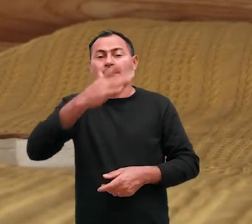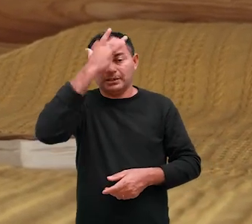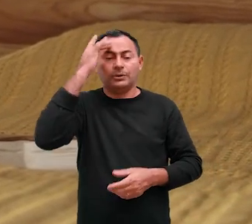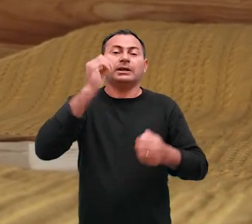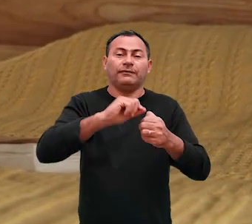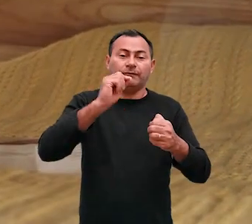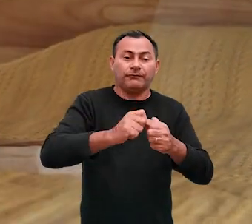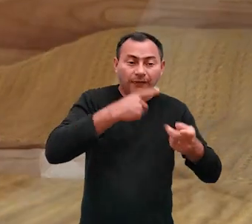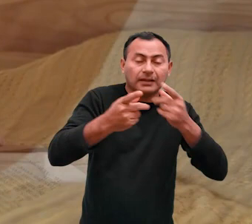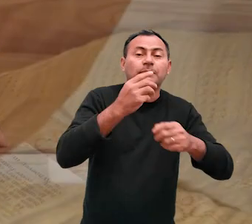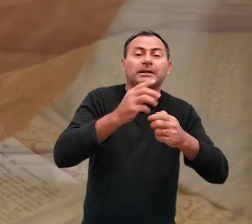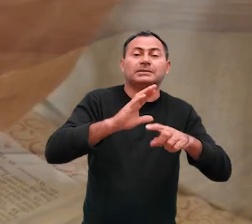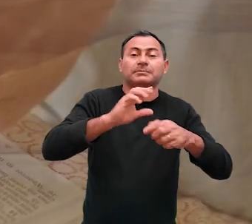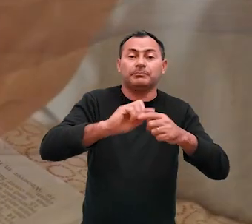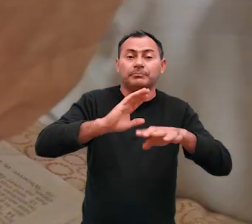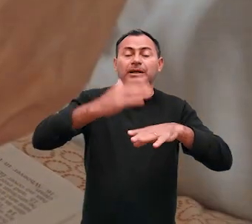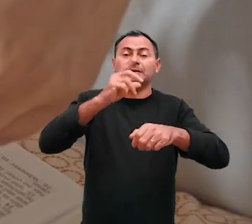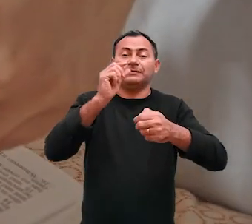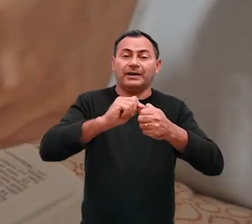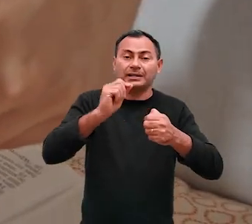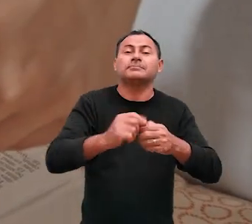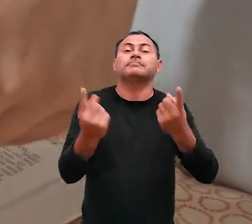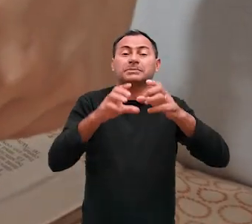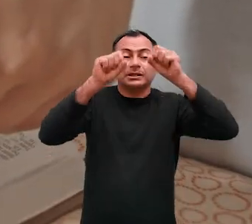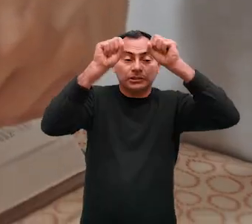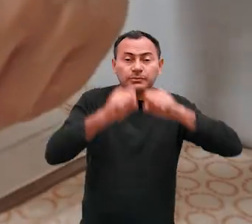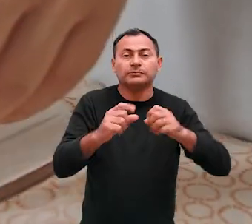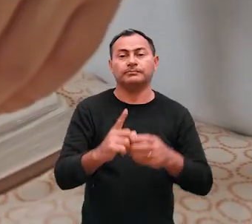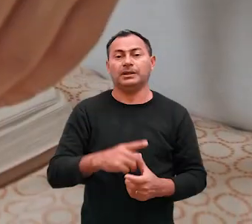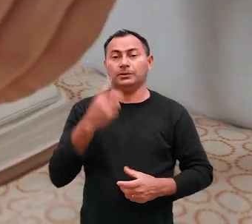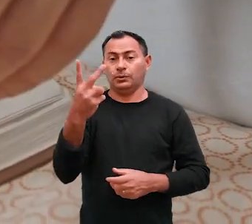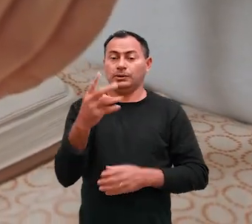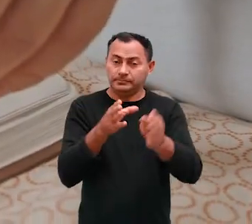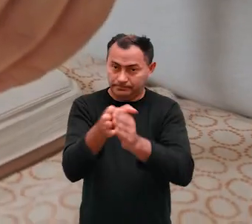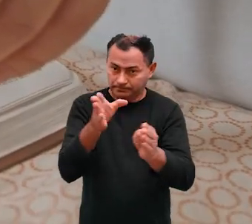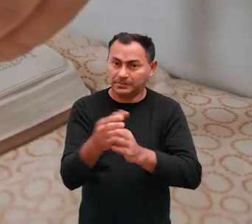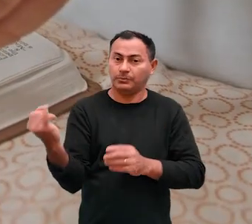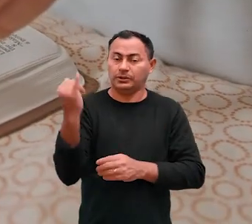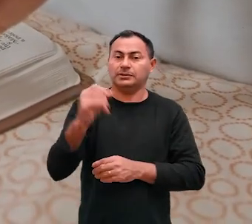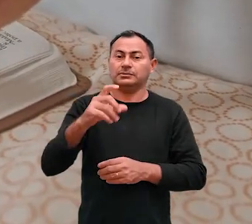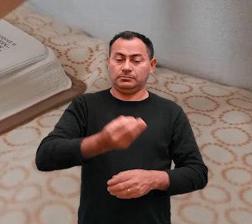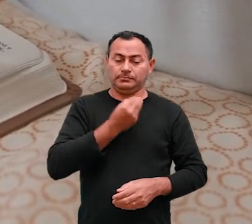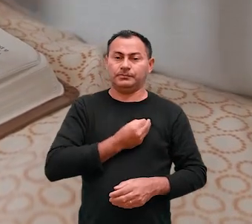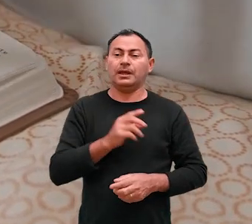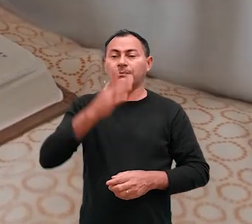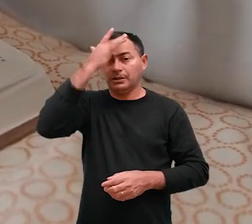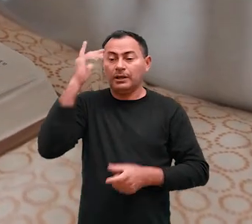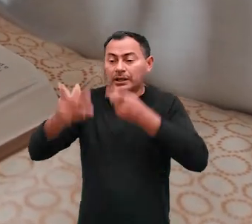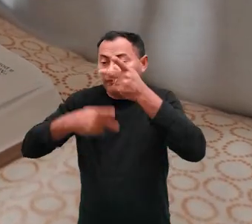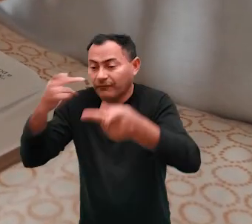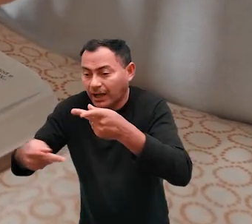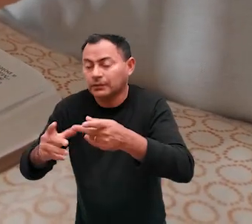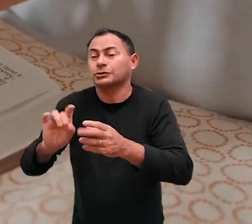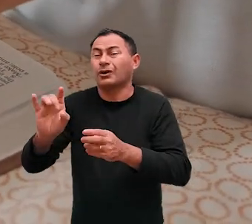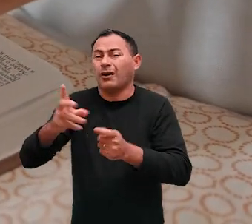que fazem? Temos duas lições importantes para a nossa vida a partir deste conceito de ser dos que falam ou dos